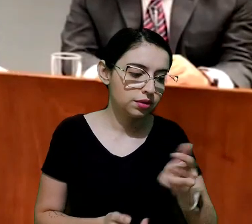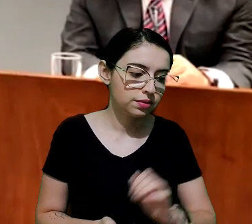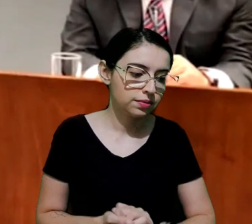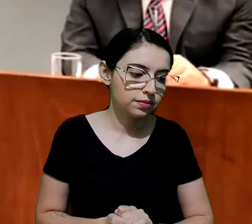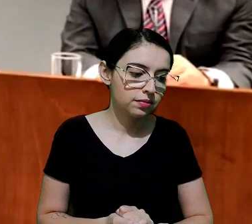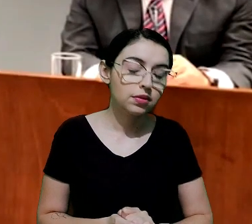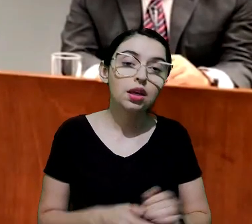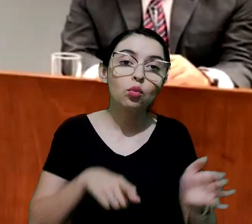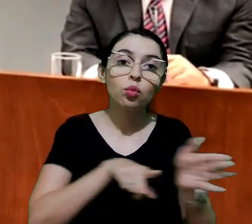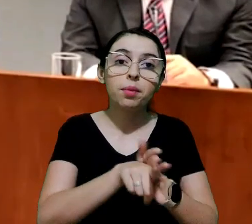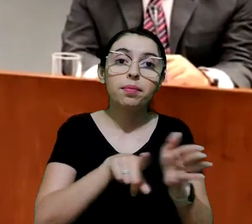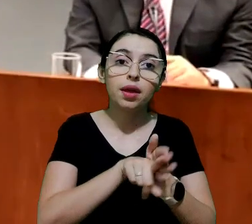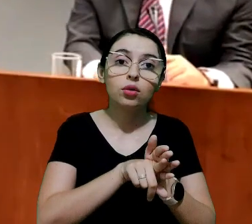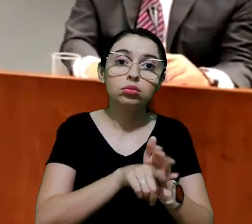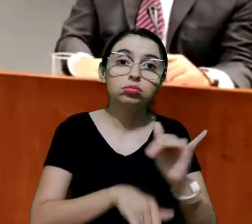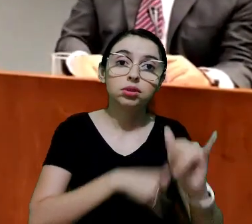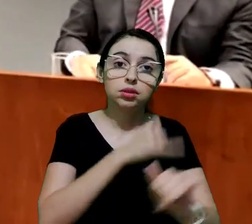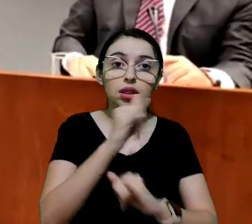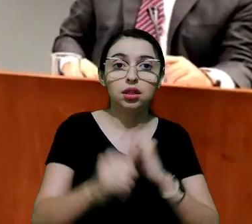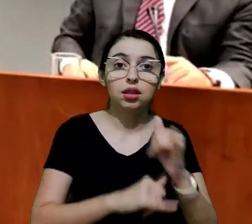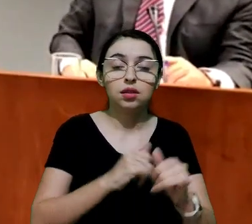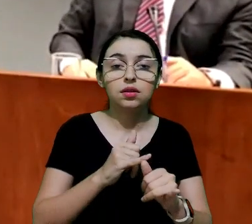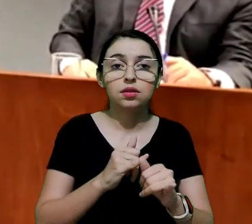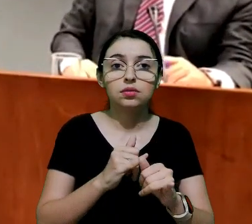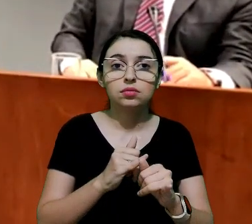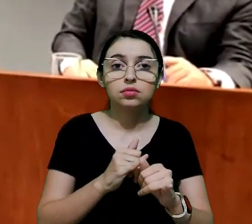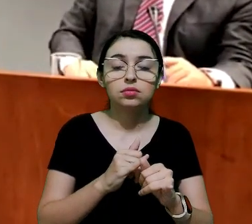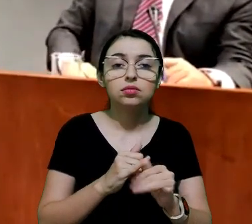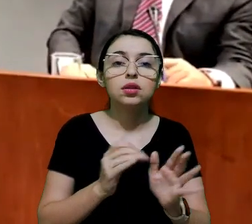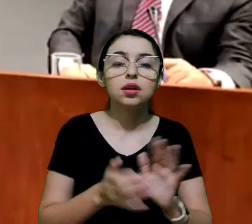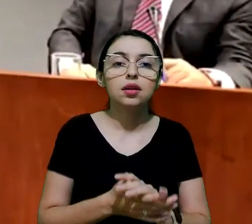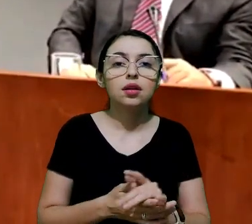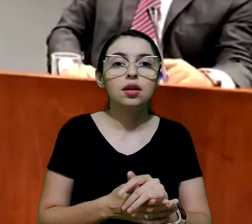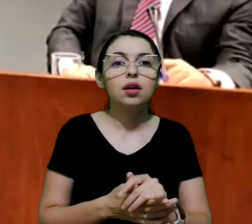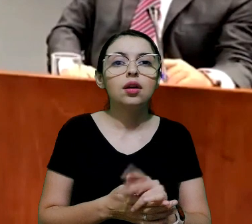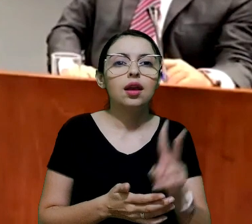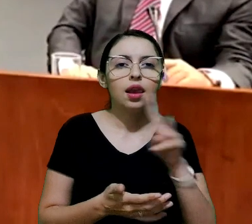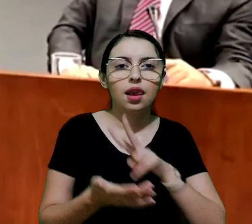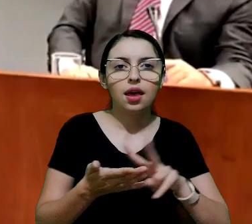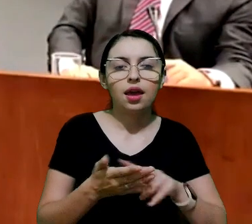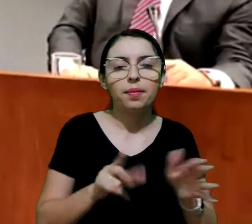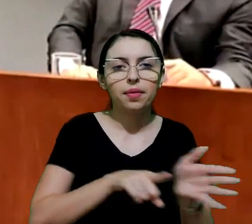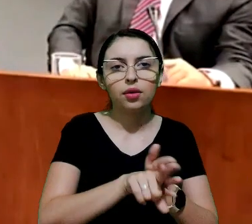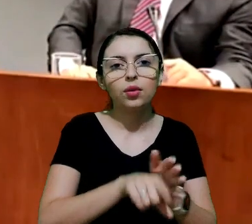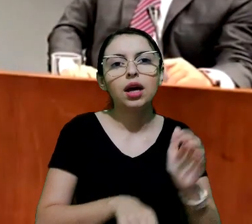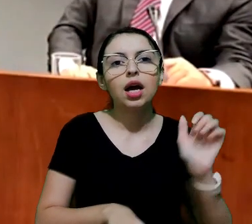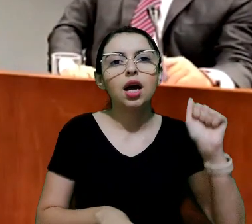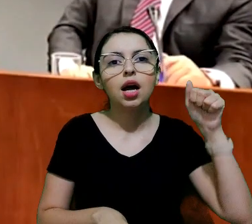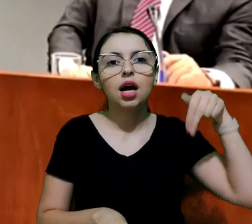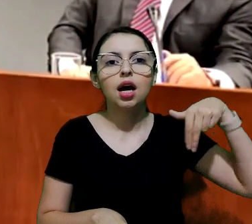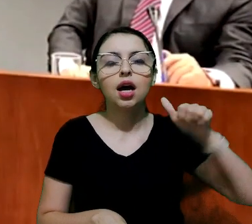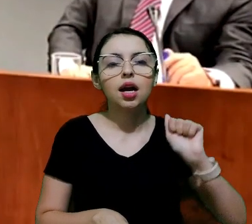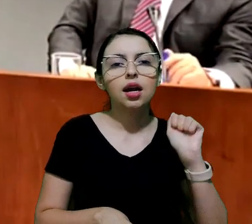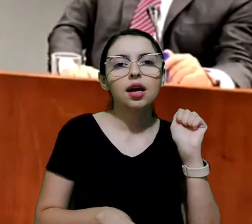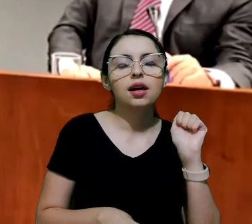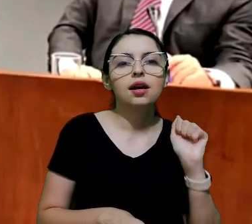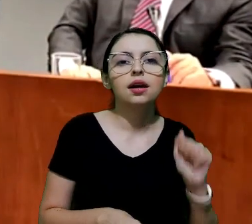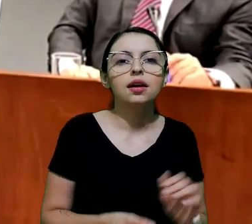Entrou uma pergunta, então, pelos espectadores do Zoom. Eu vou ler a pergunta. É da Ana Carolina Pereira